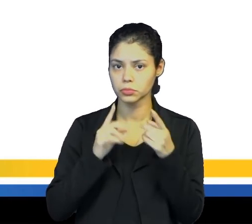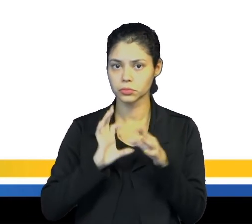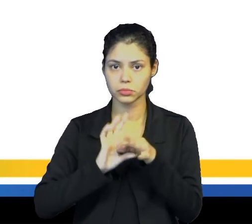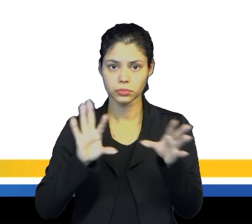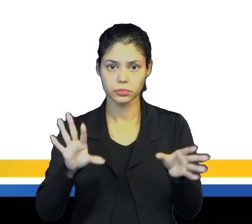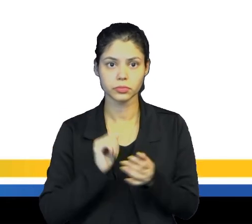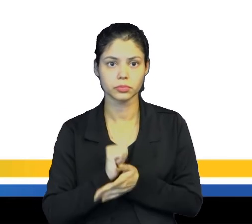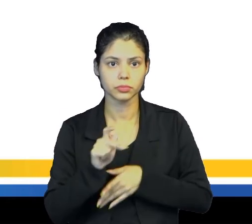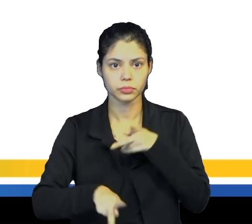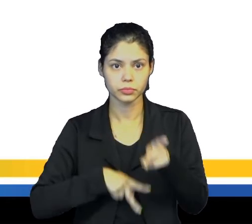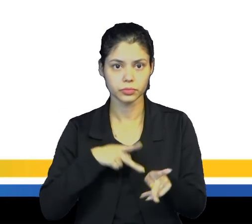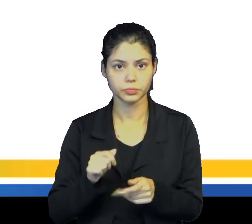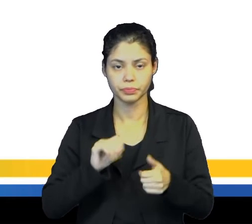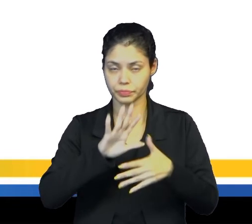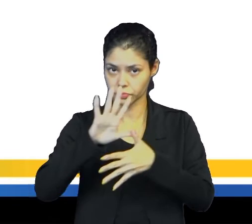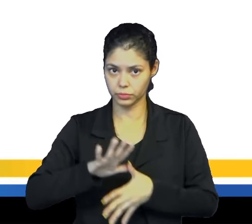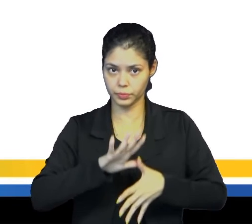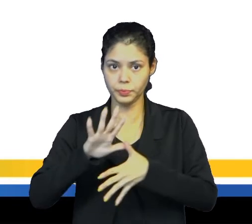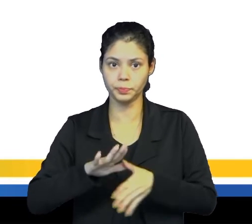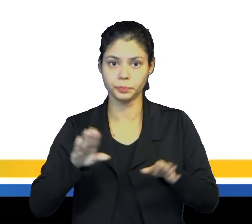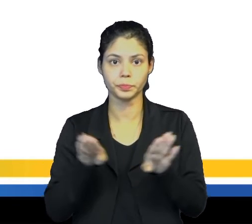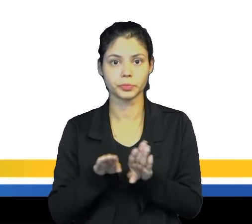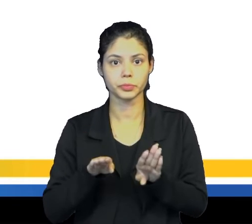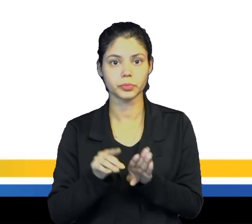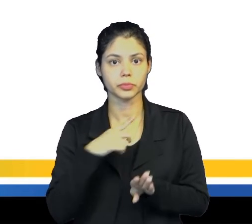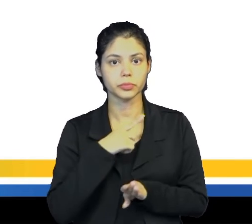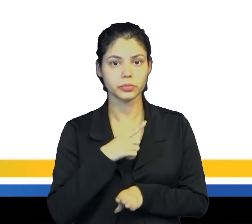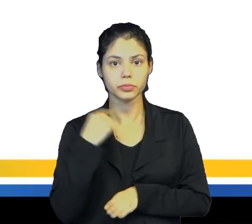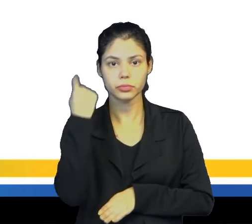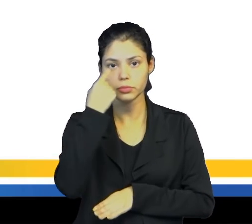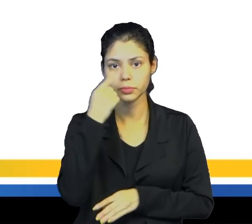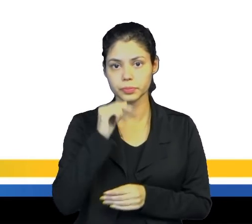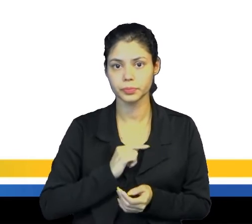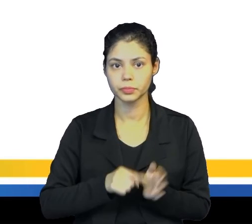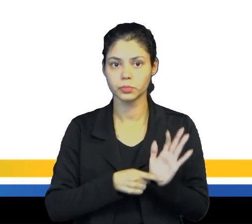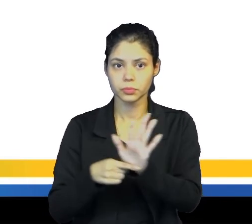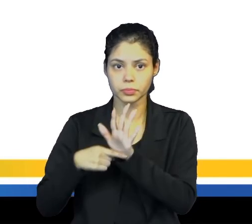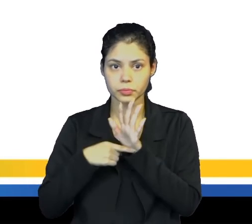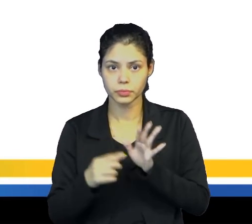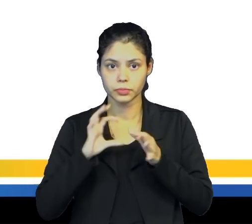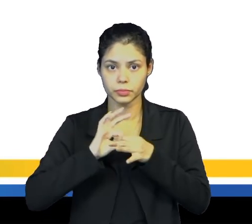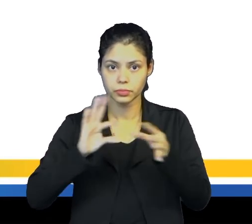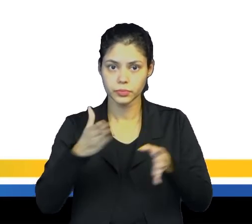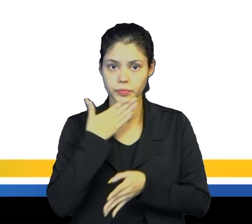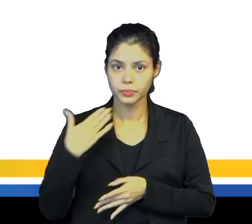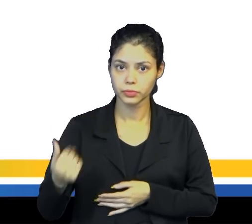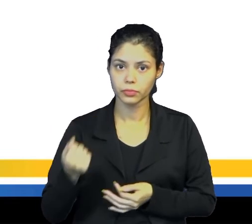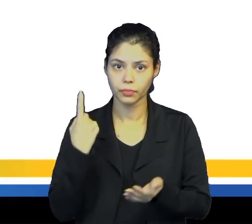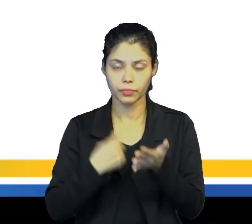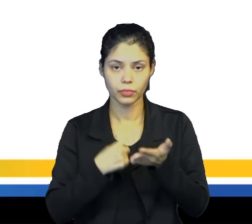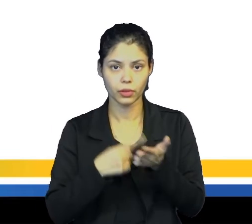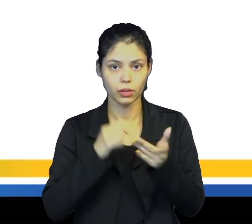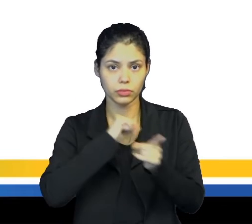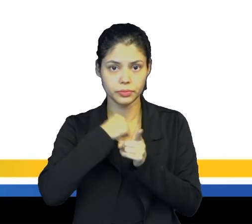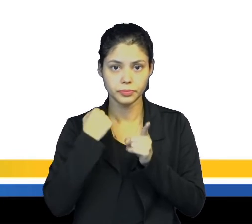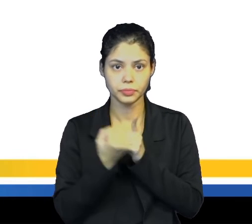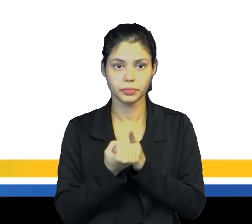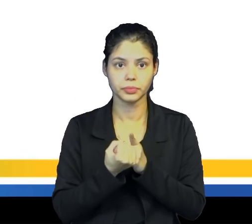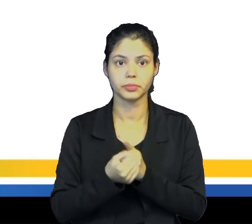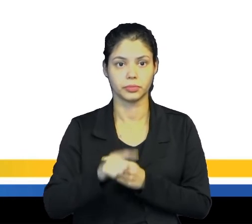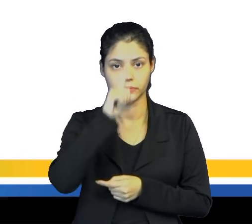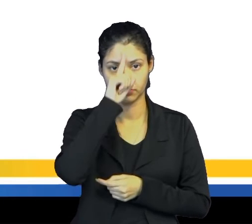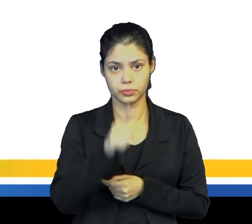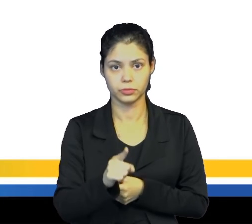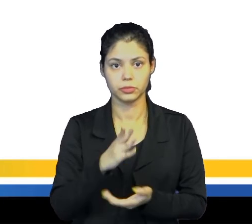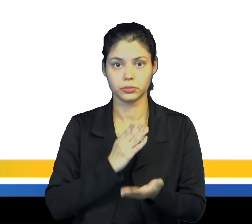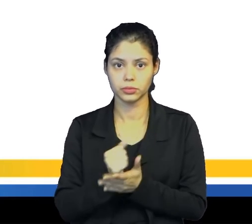de libertação dos povos americanos da dominação espanhola, indicando que haveria liberdade e melhoria nas condições sociais, os